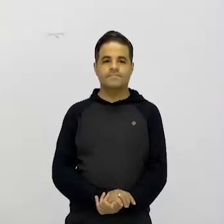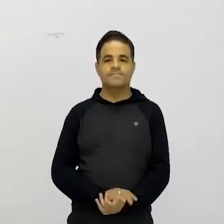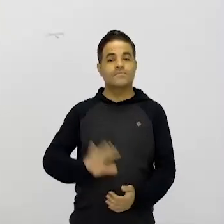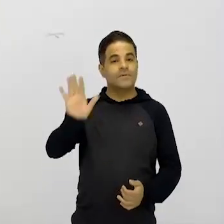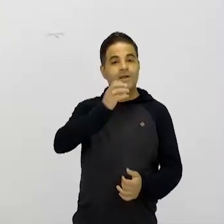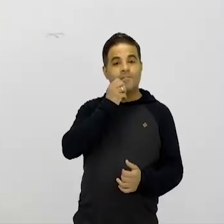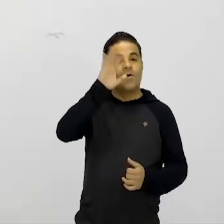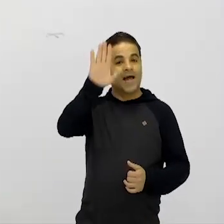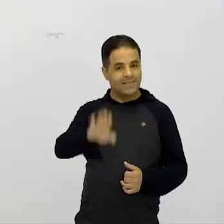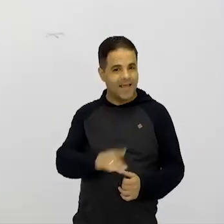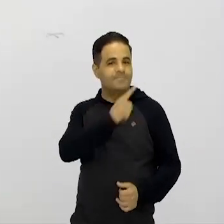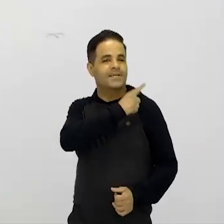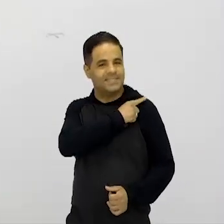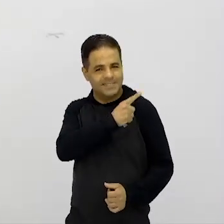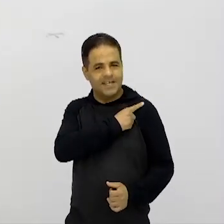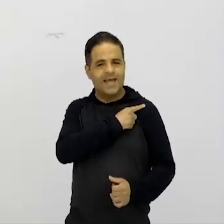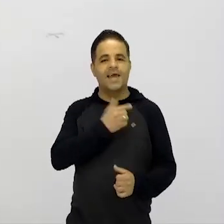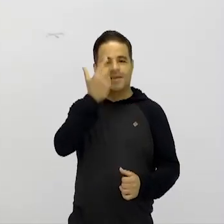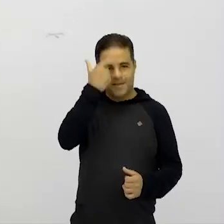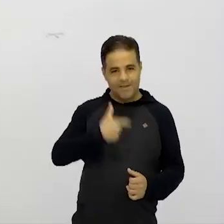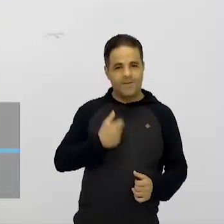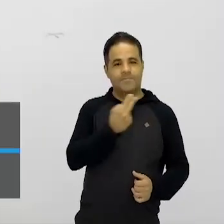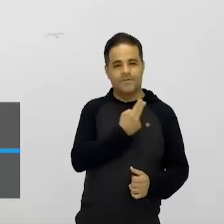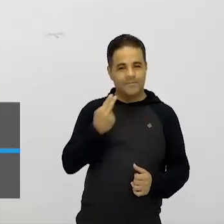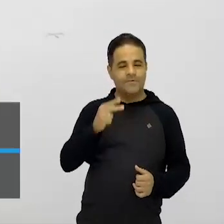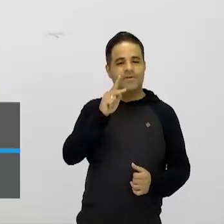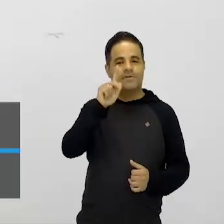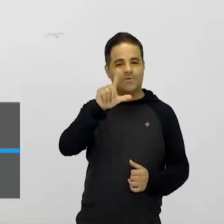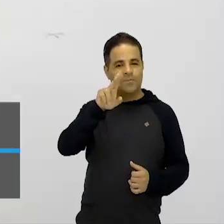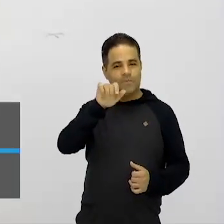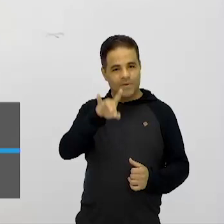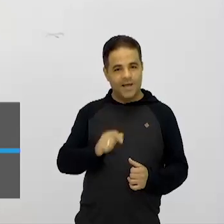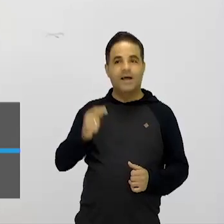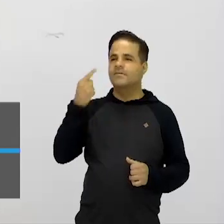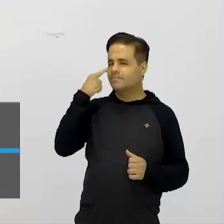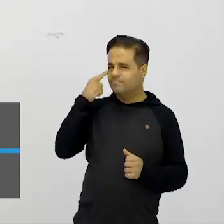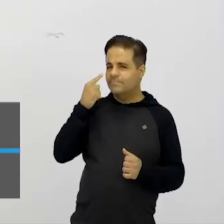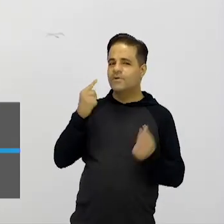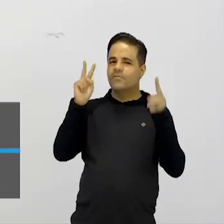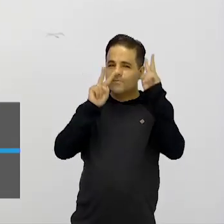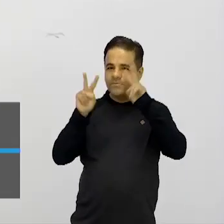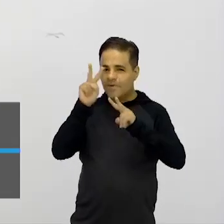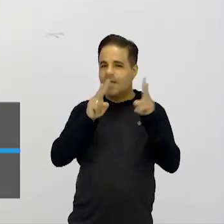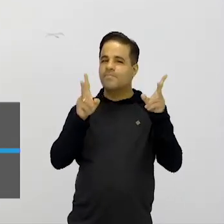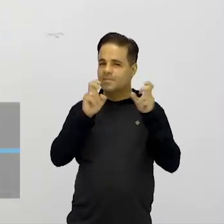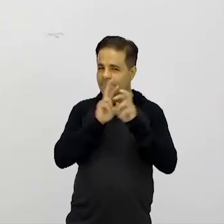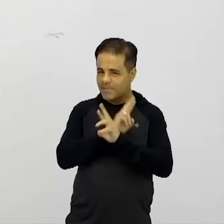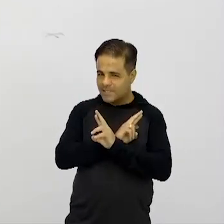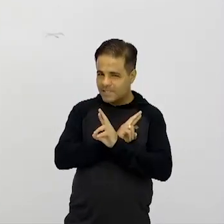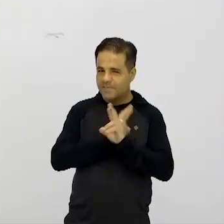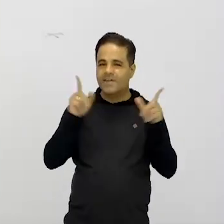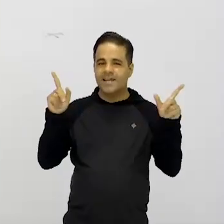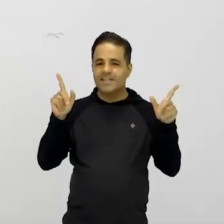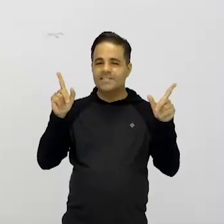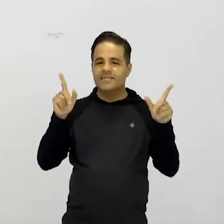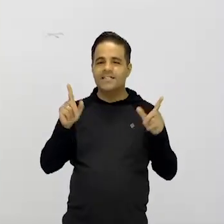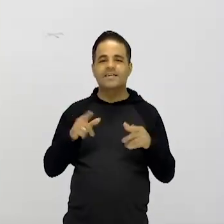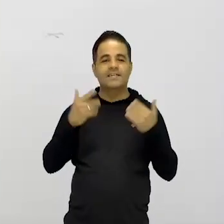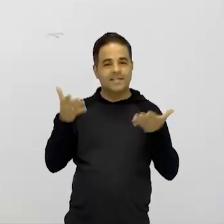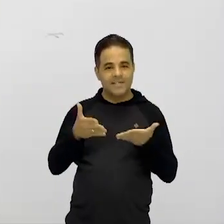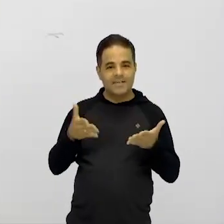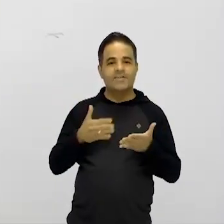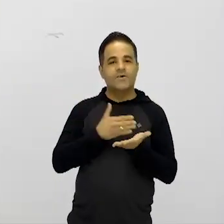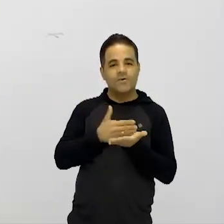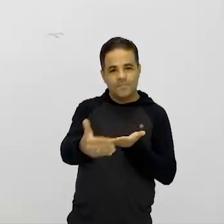Boa tarde, primeira série do ensino médio. Eu sou a professora Luanda, embora o visual vocês já devem ter percebido está um pouquinho diferente. A